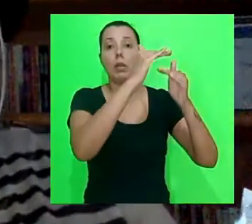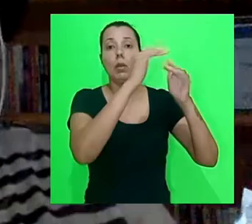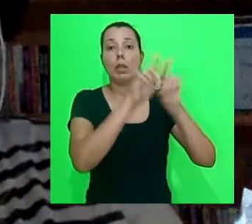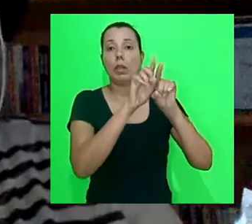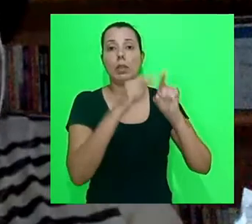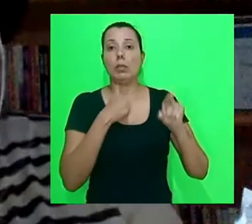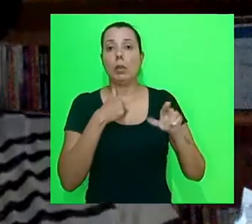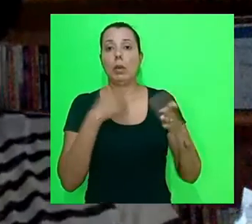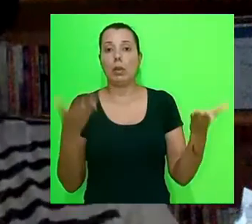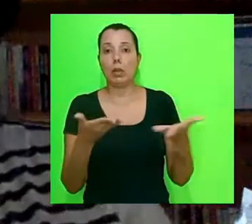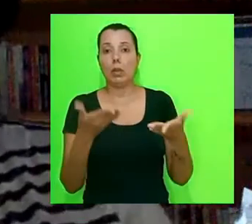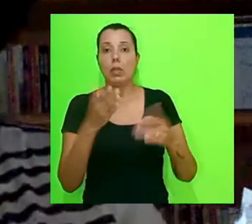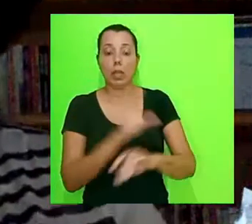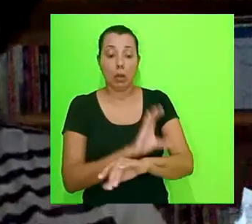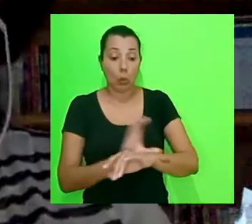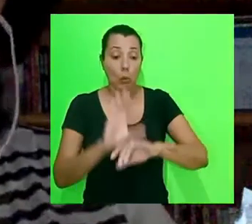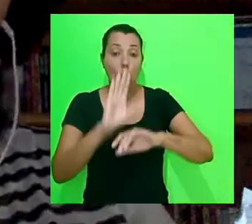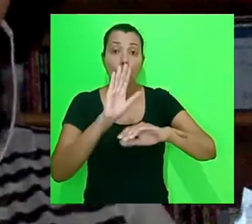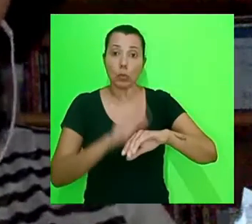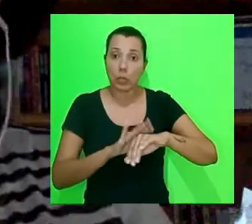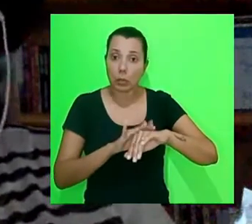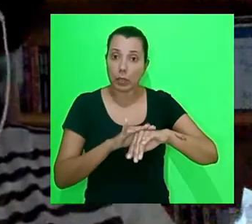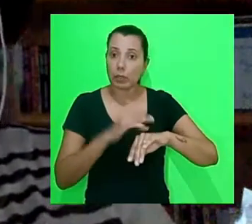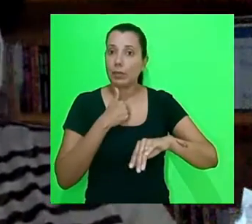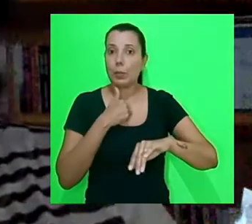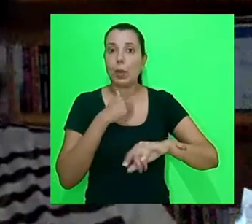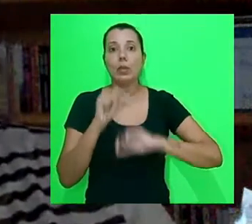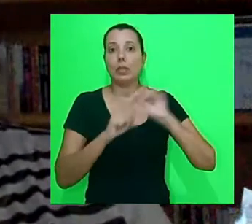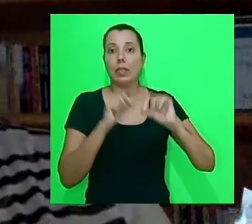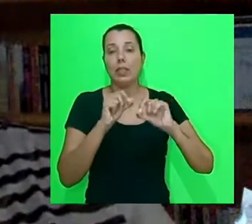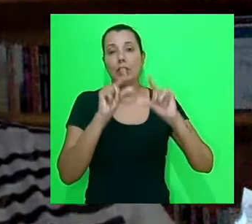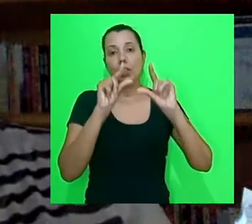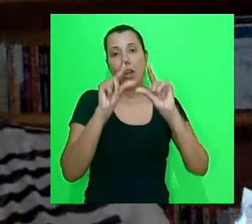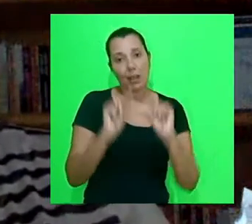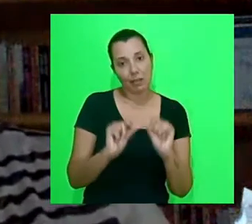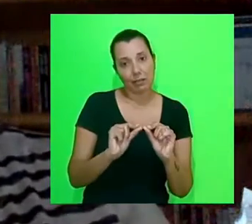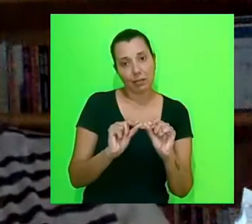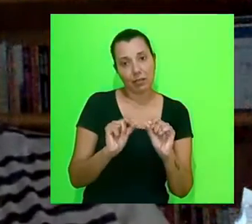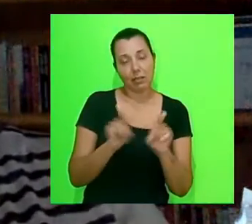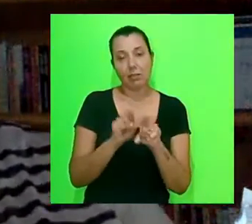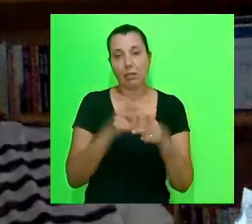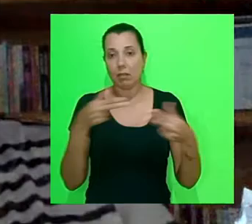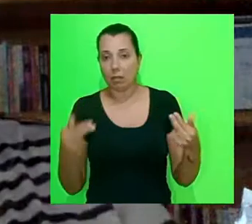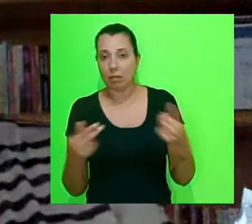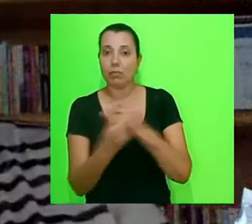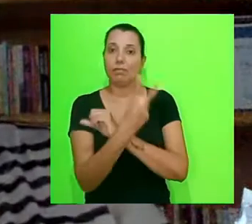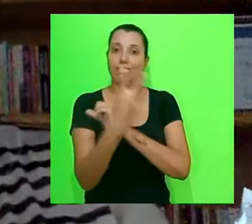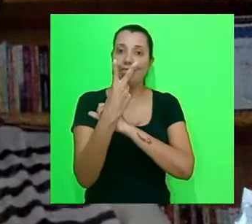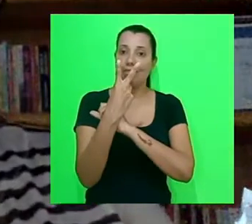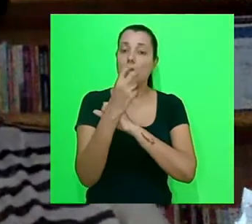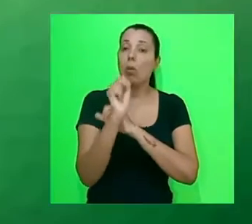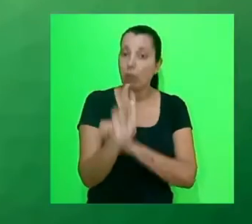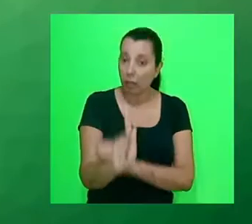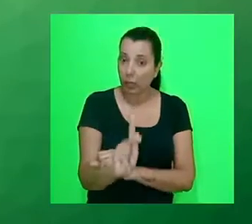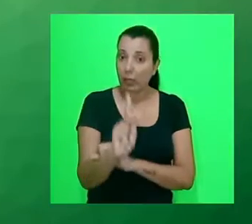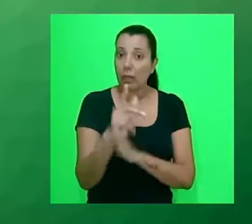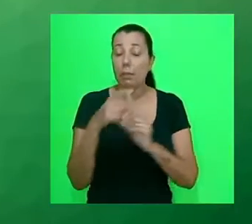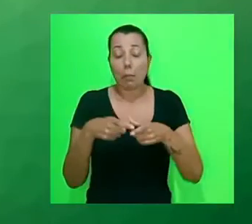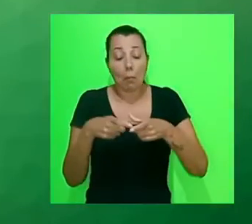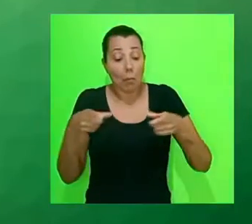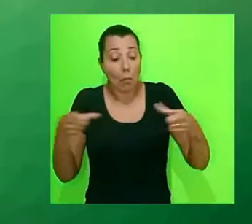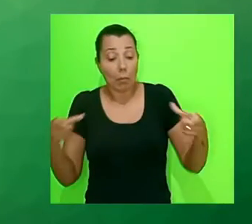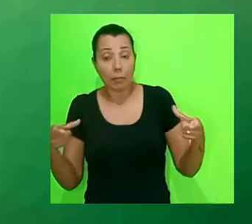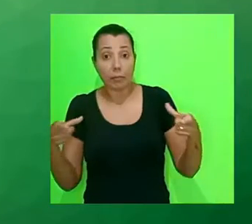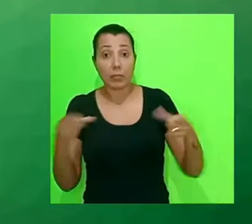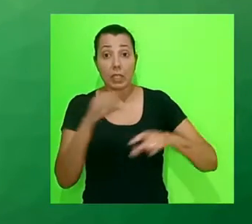o agressor para um convívio mais próximo com a mulher, nesse momento de tantas contradições, colocá-la numa situação